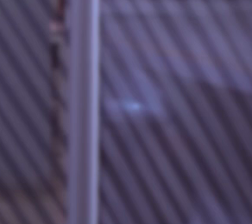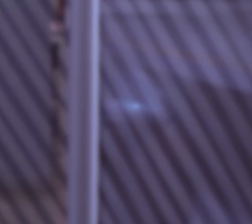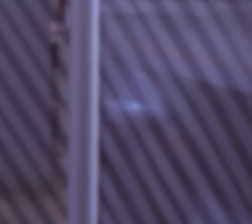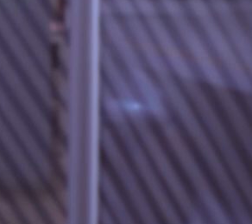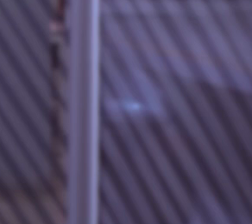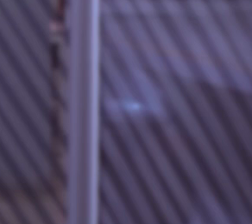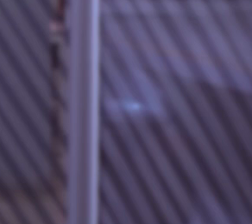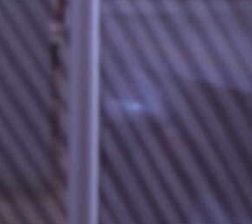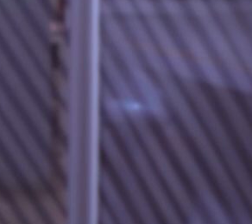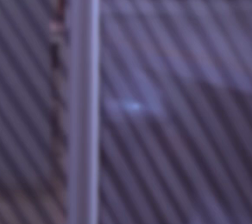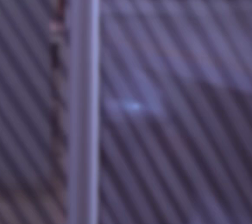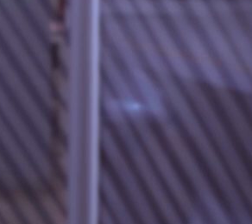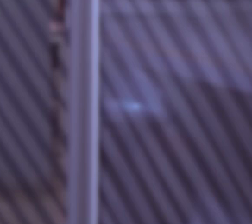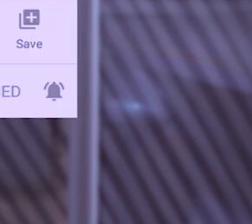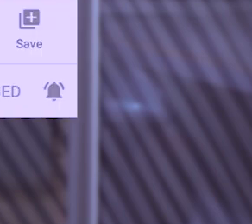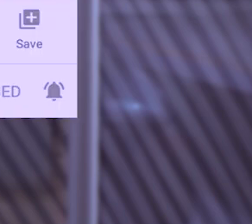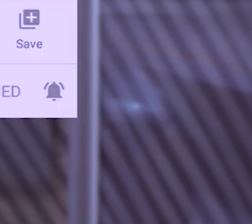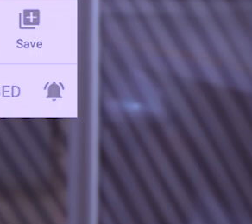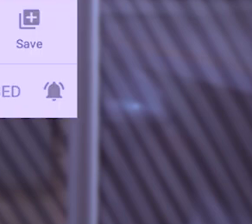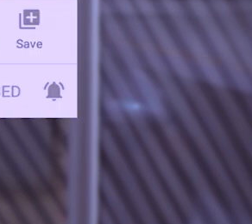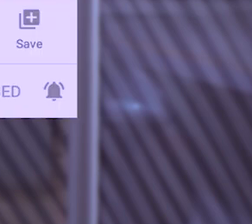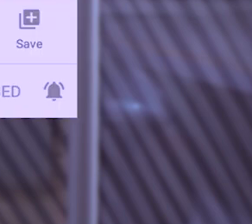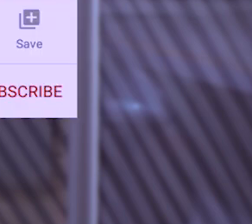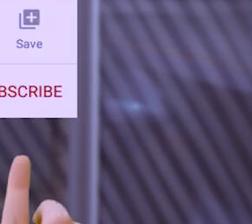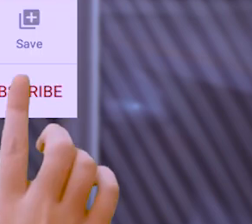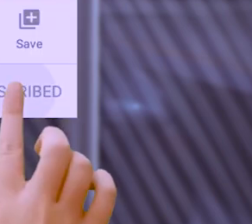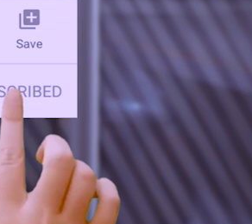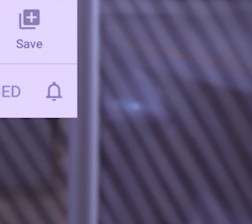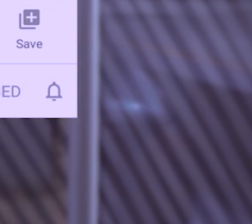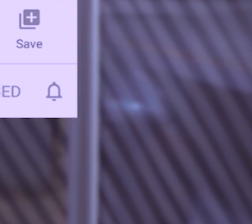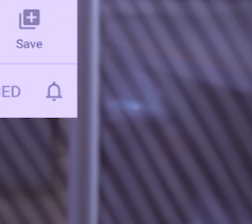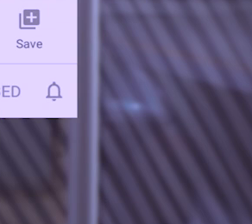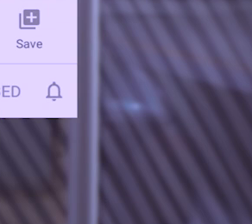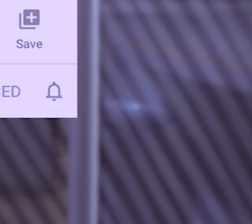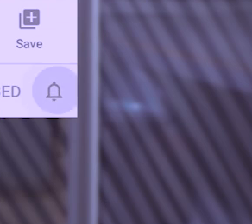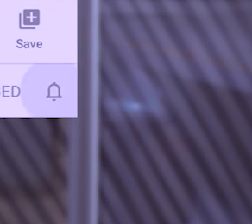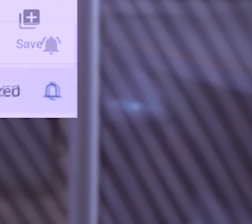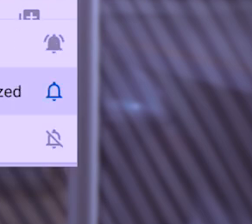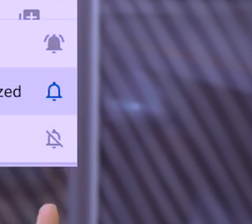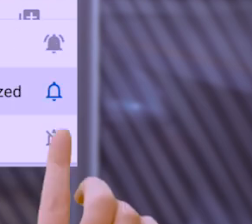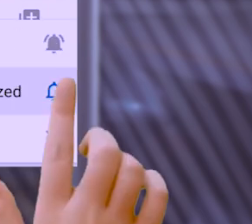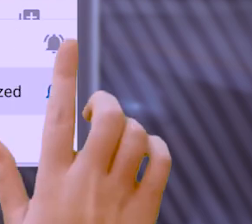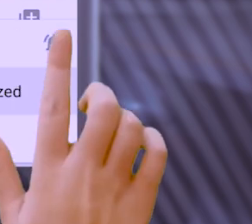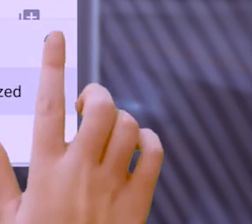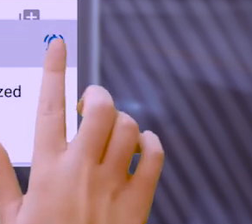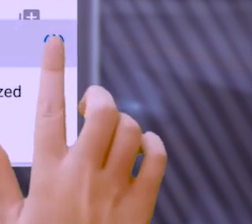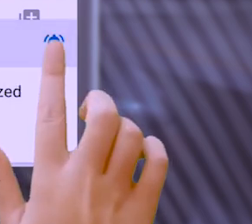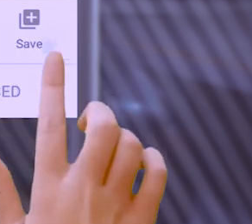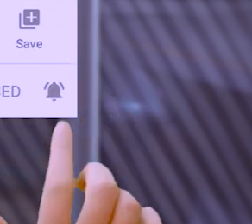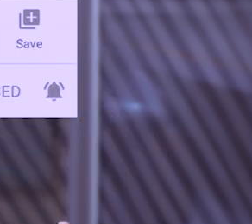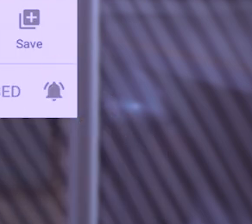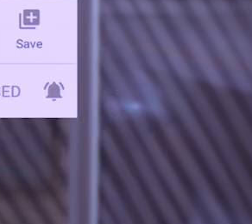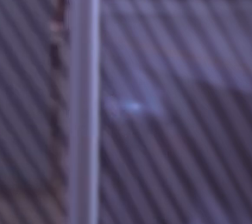Para obter mais informações, não se esqueça de curtir e subscrever no canal social media Gemen TV e clique também no botão